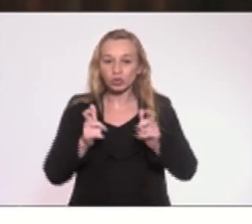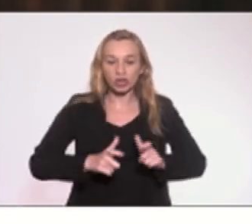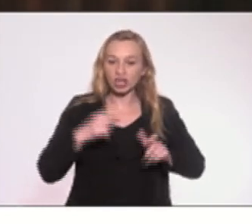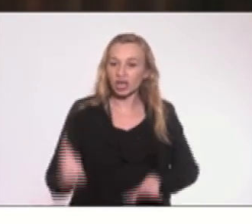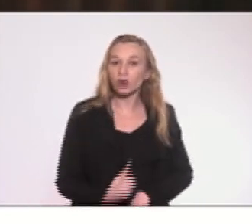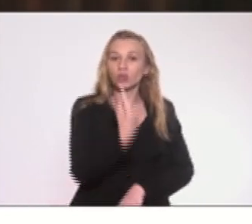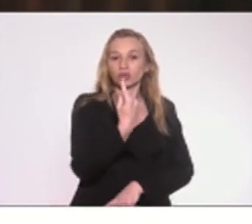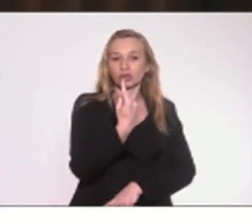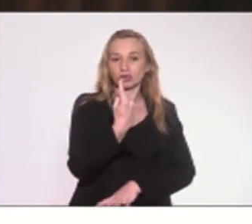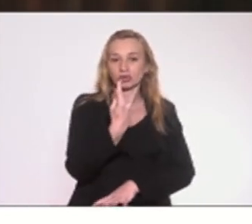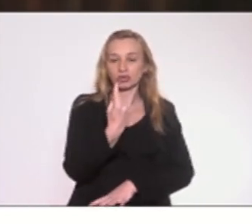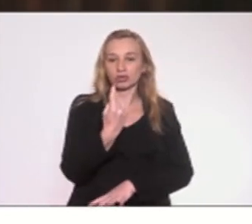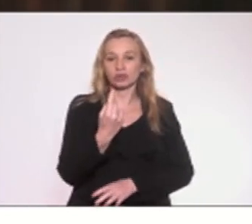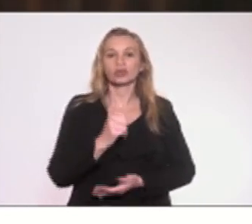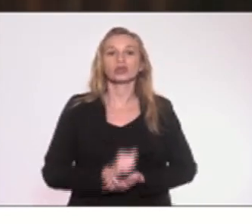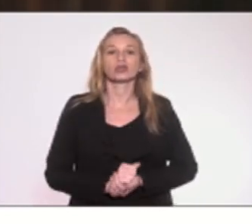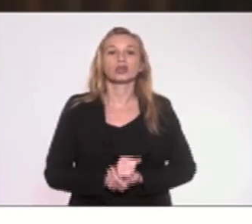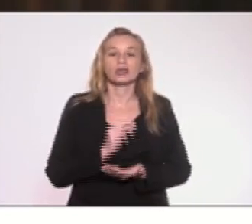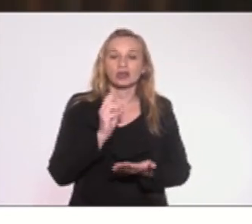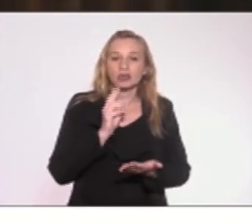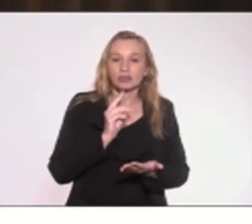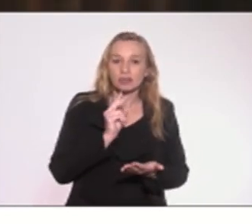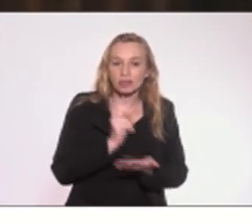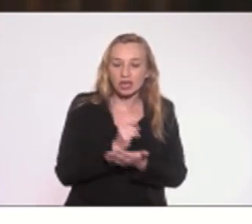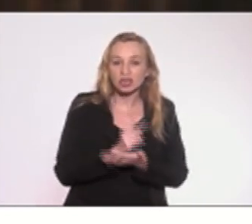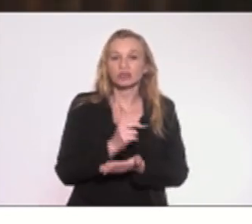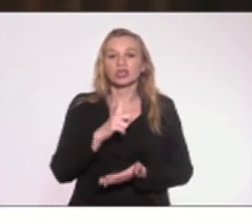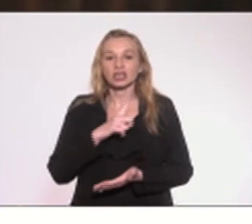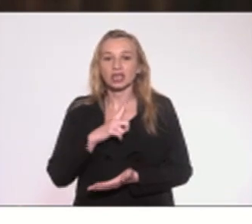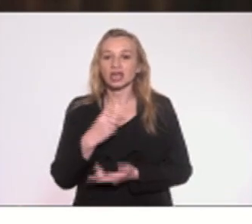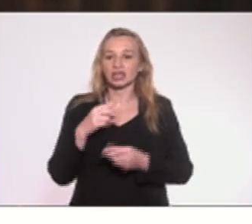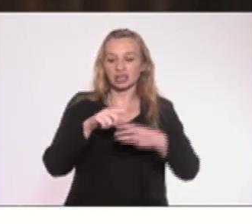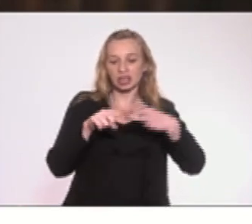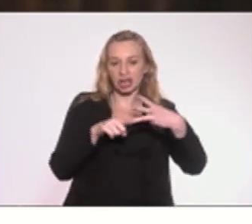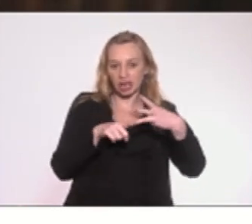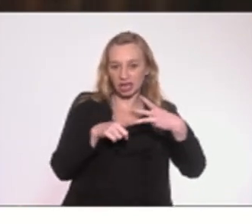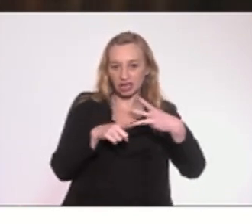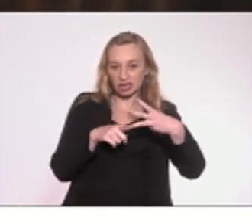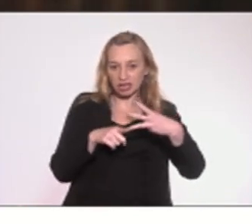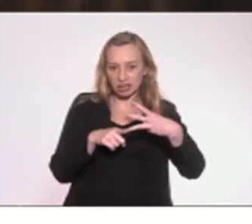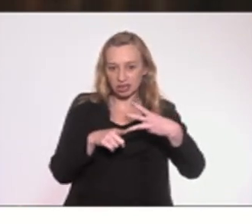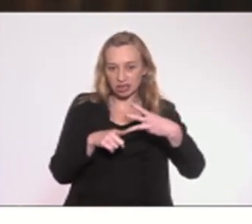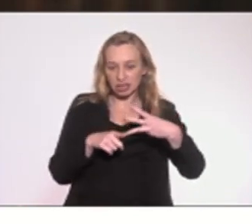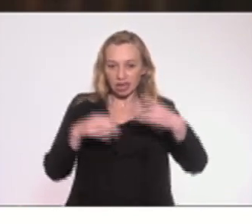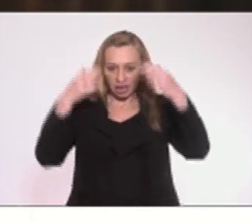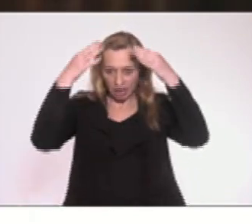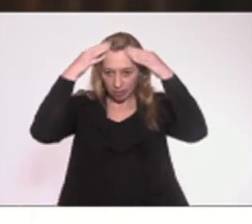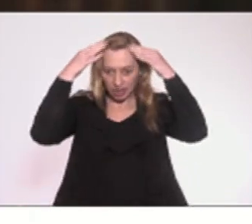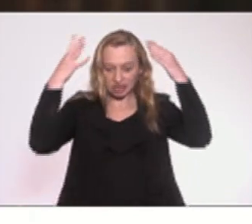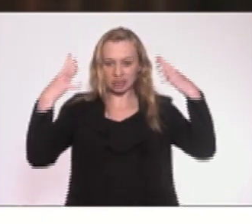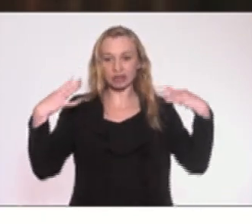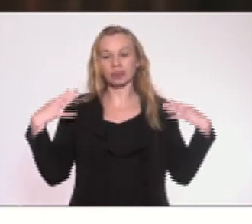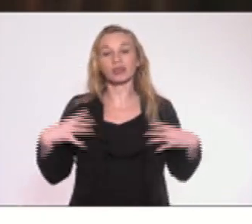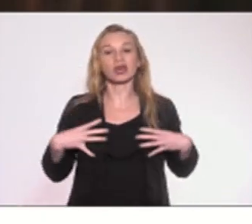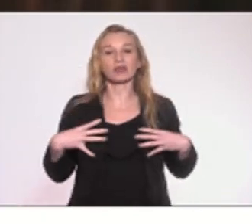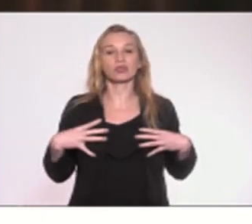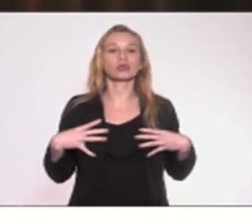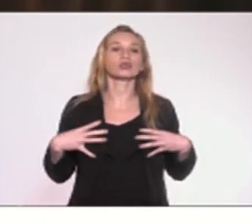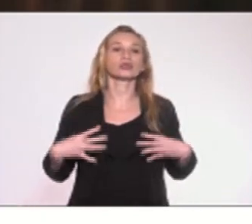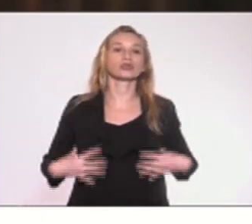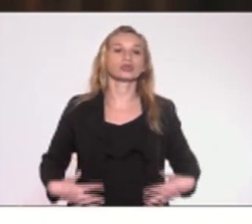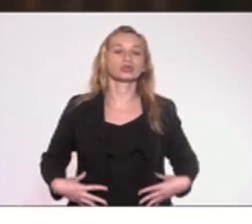único, apesar de ter 3 membros, podemos até fazer uma analogia com o corpo humano, cabeça, membros e